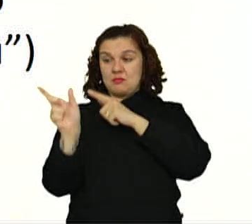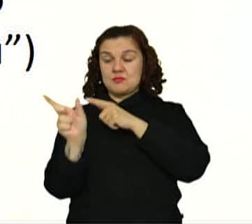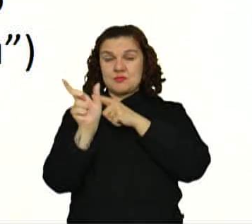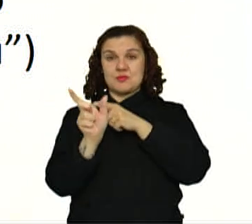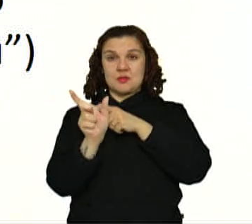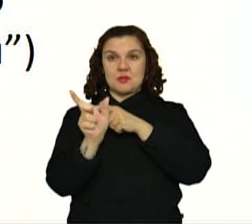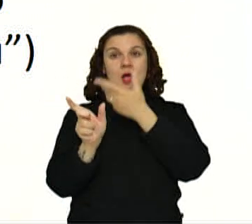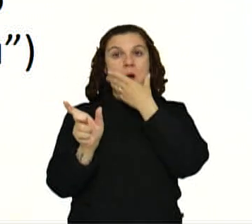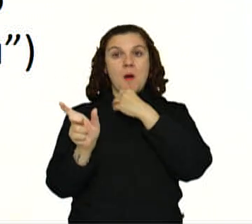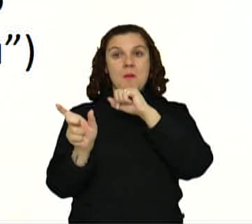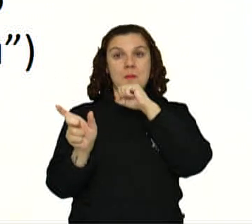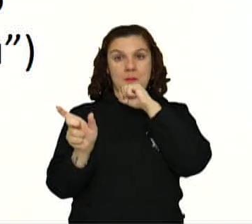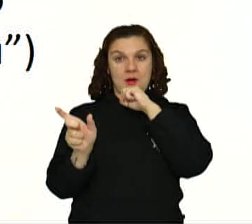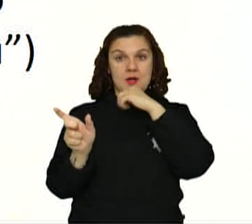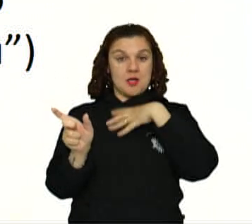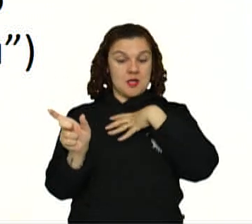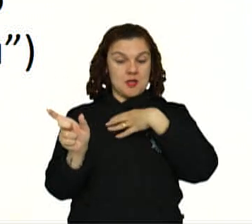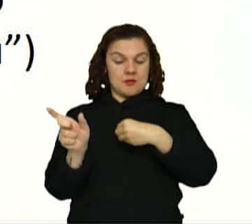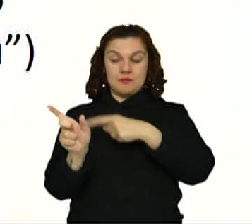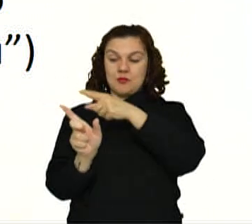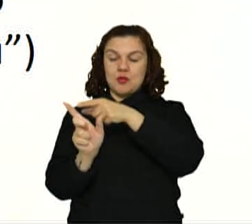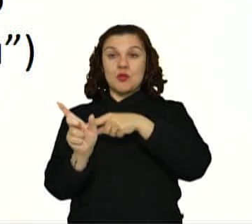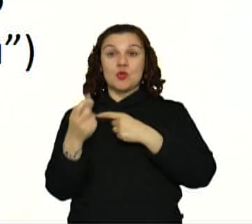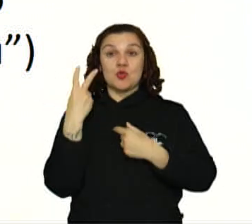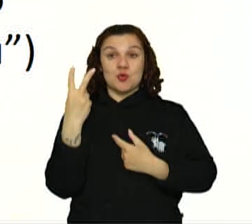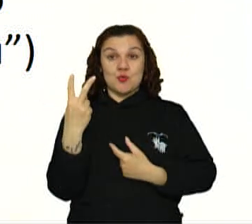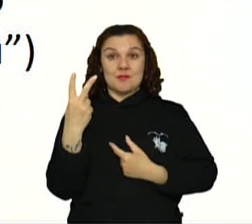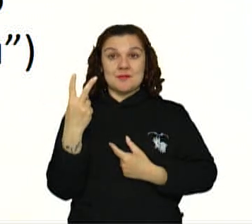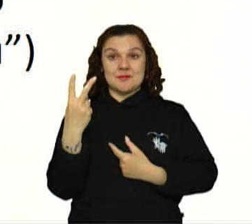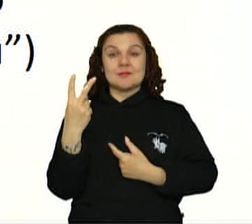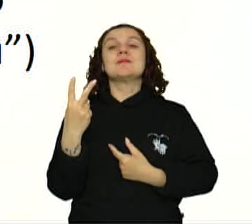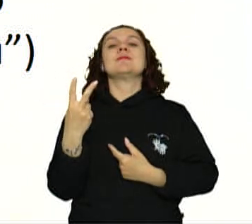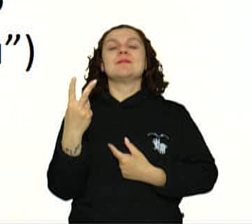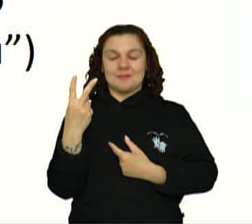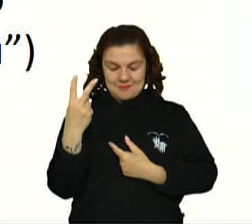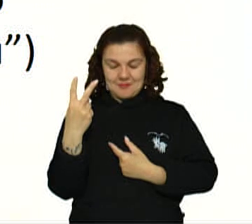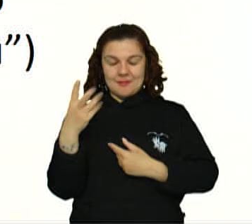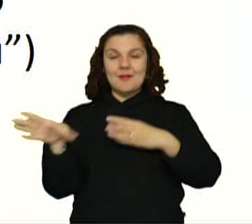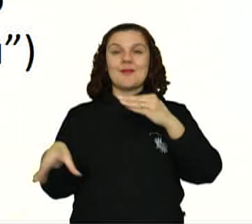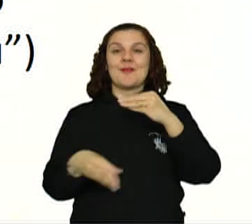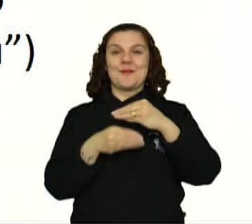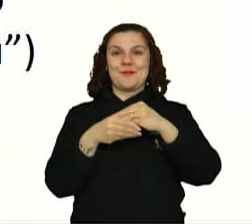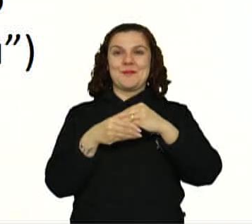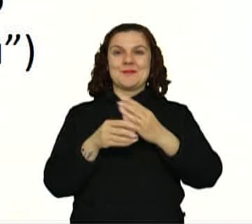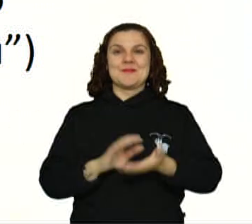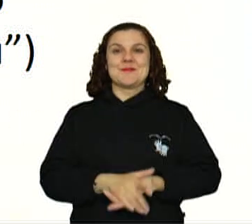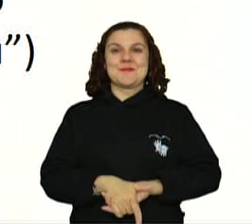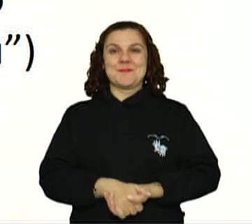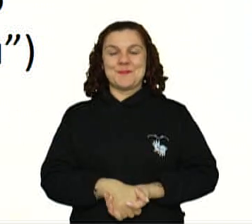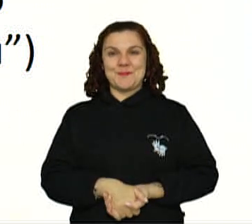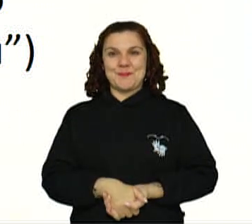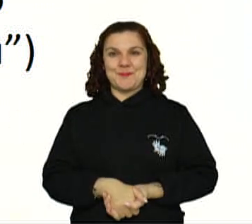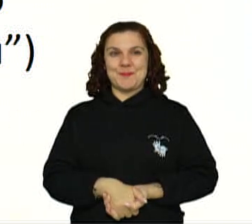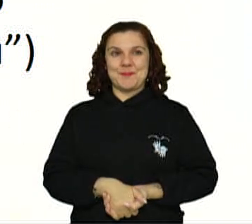mim. Pai e filho. 2. Portanto, composto.